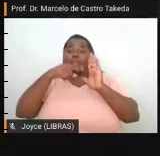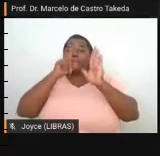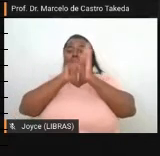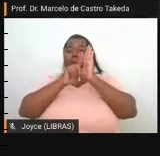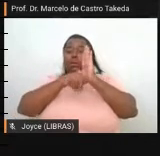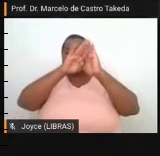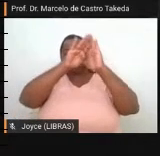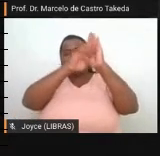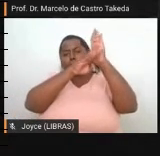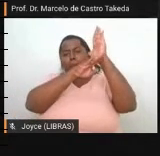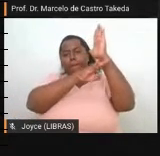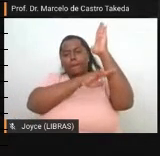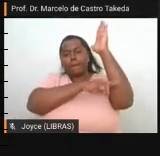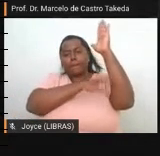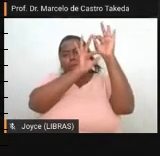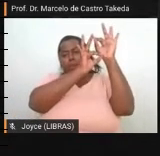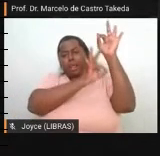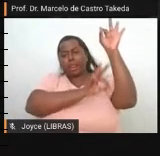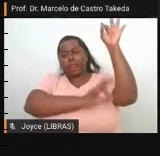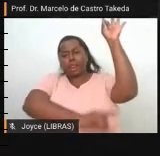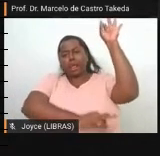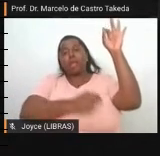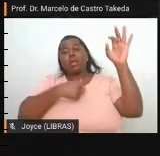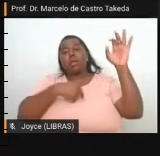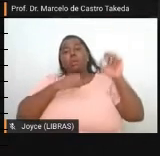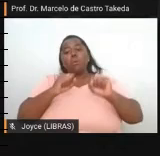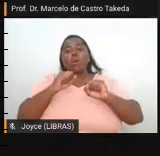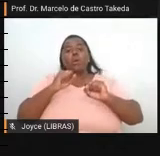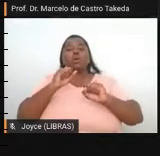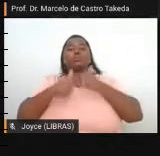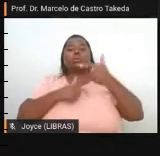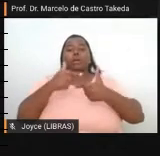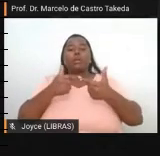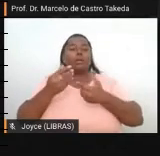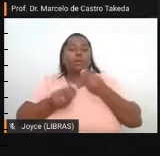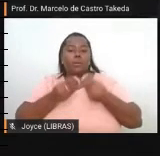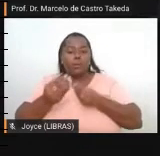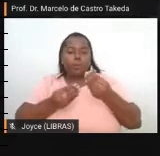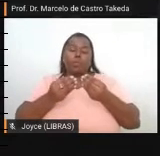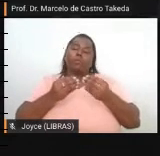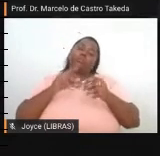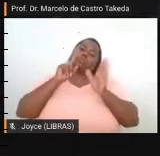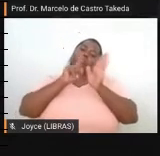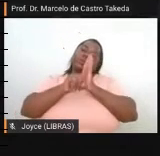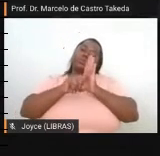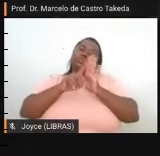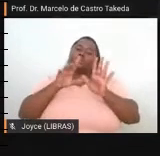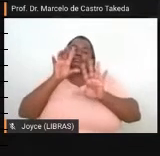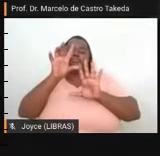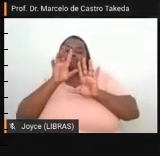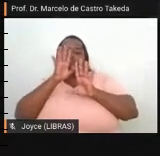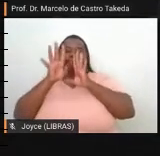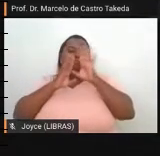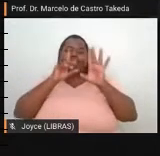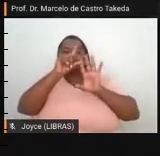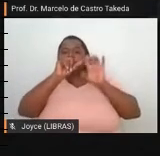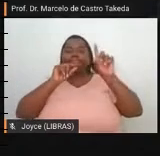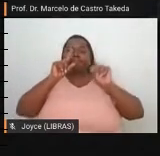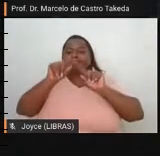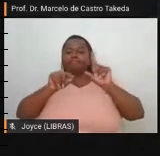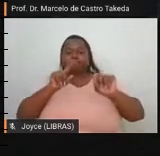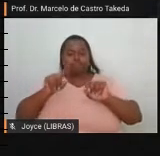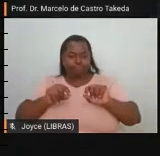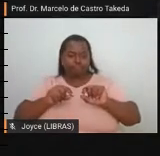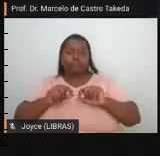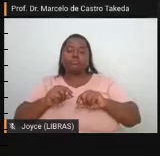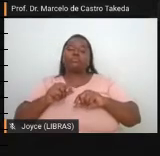eu posso trabalhar com questões aleatórias. A partir do momento, e aí eu inseri no ambiente aqui um